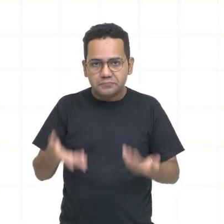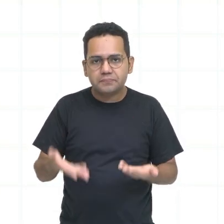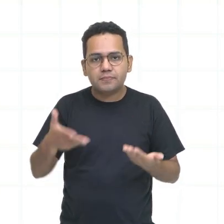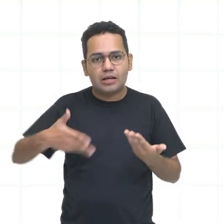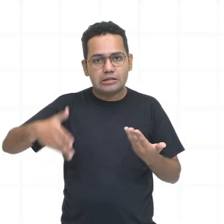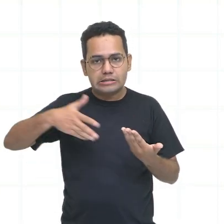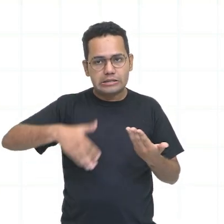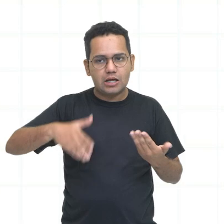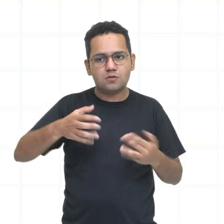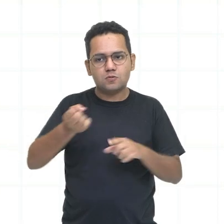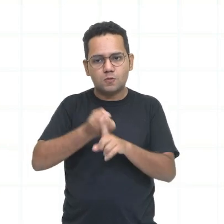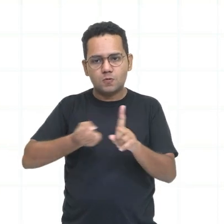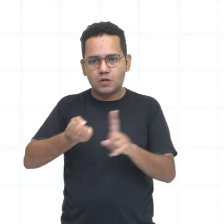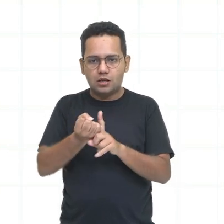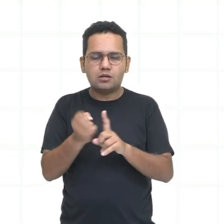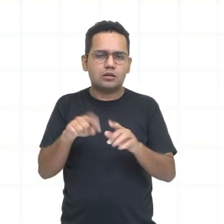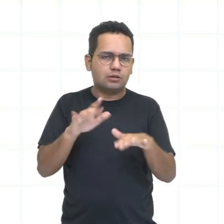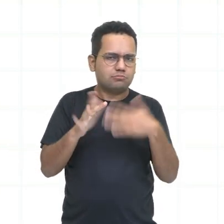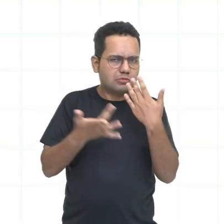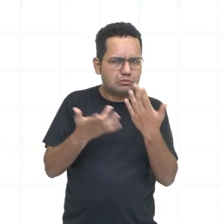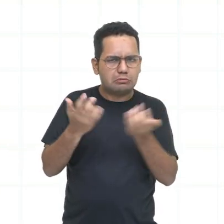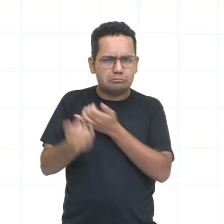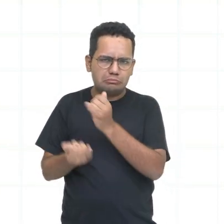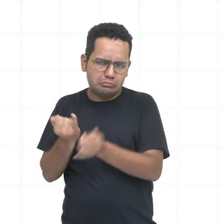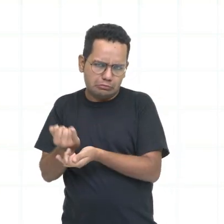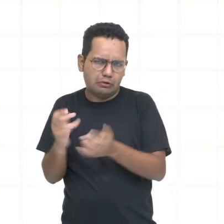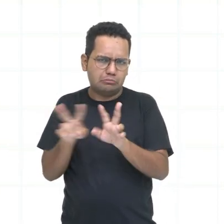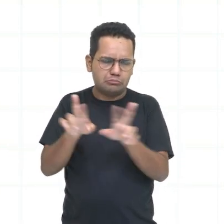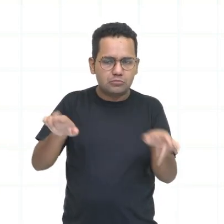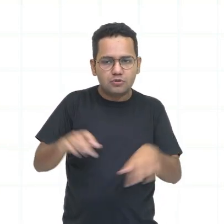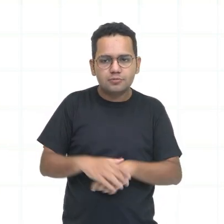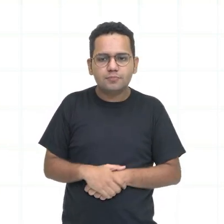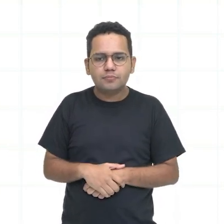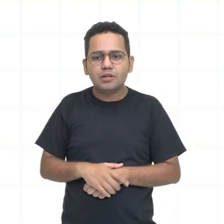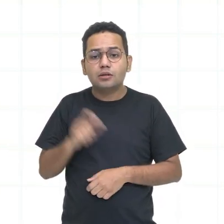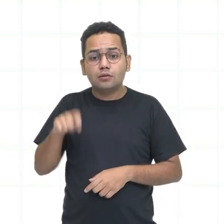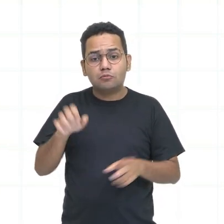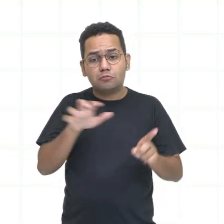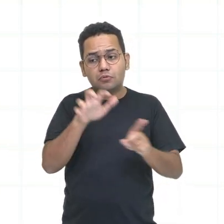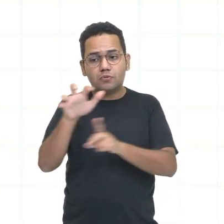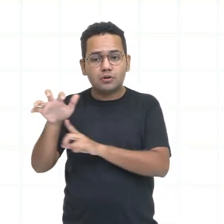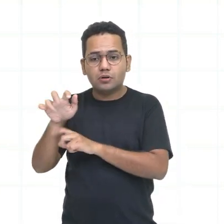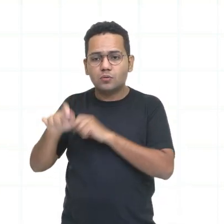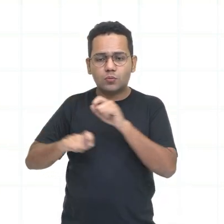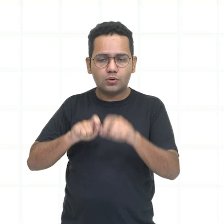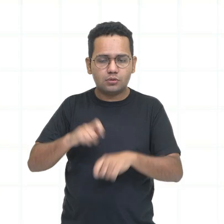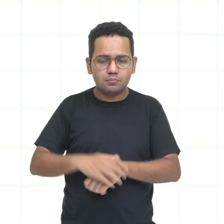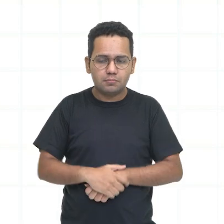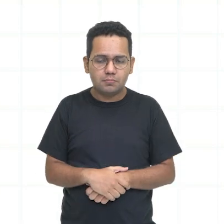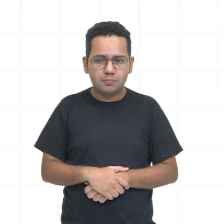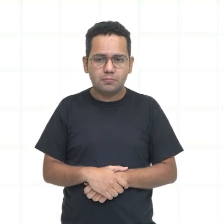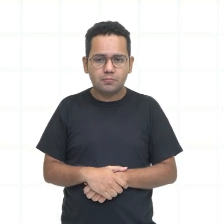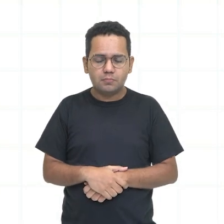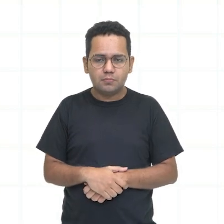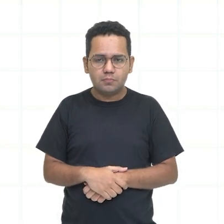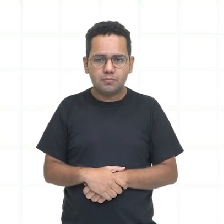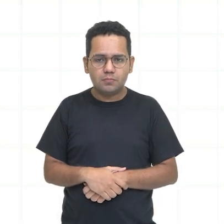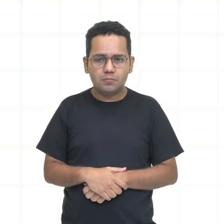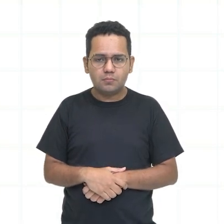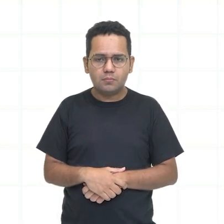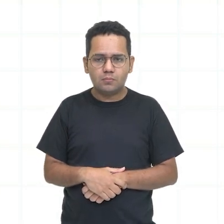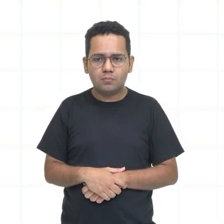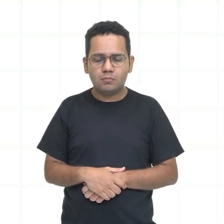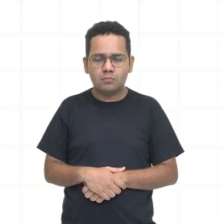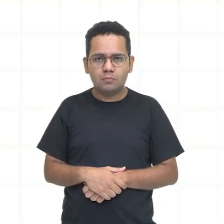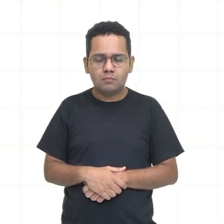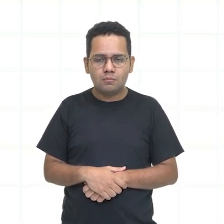influenciado a construção of individual and collective identities worldwide. Então, o aumento da